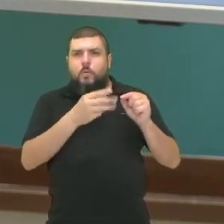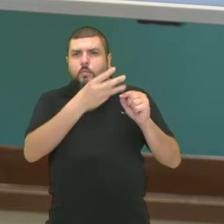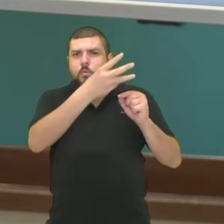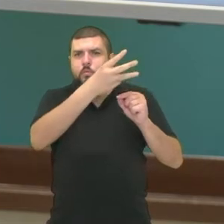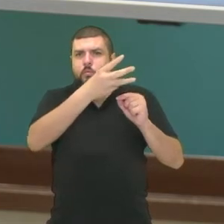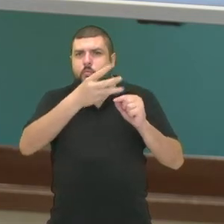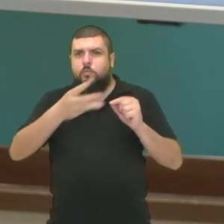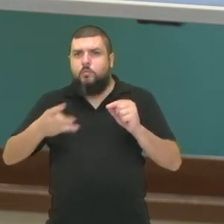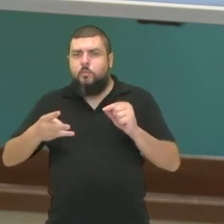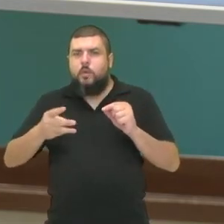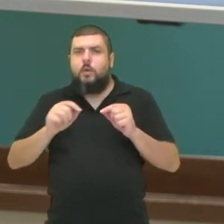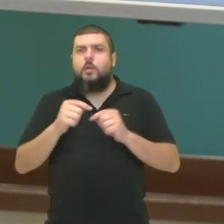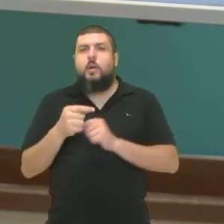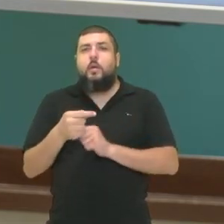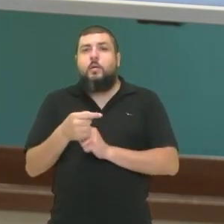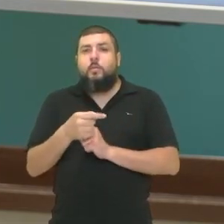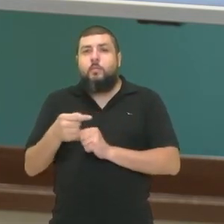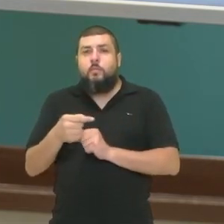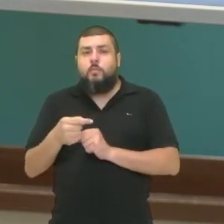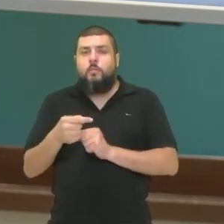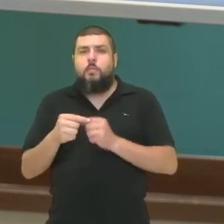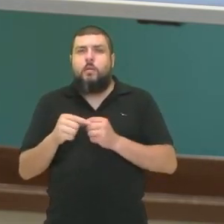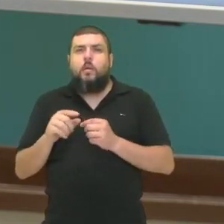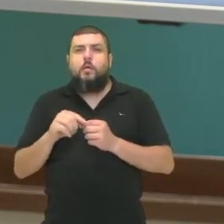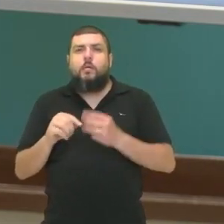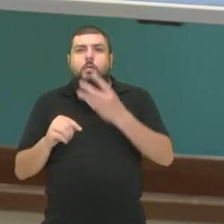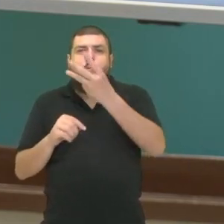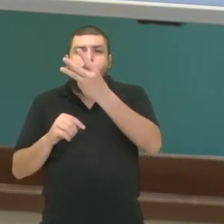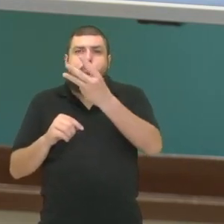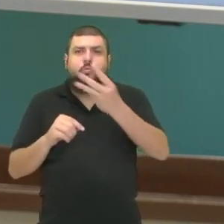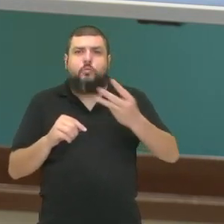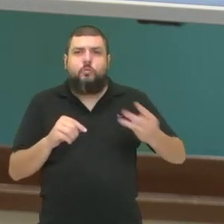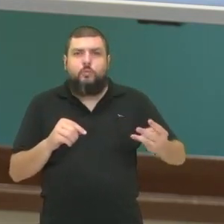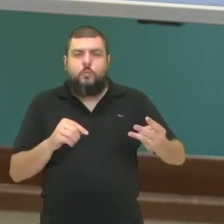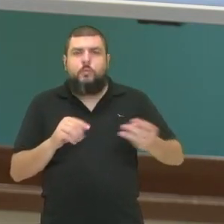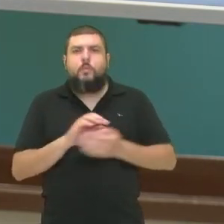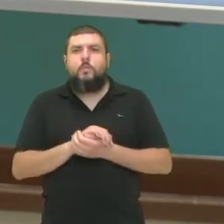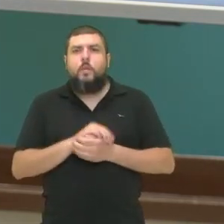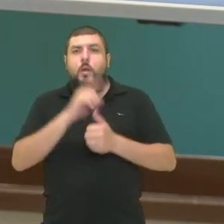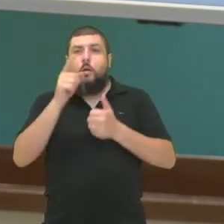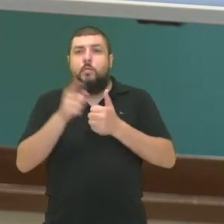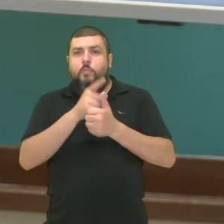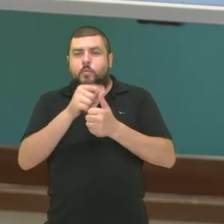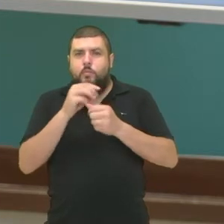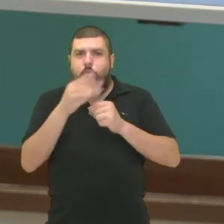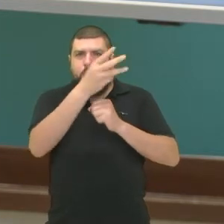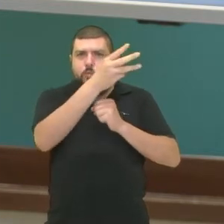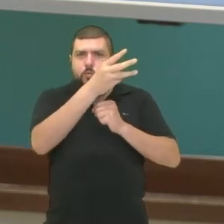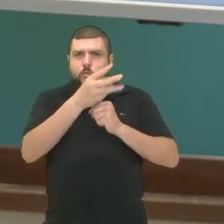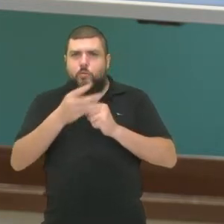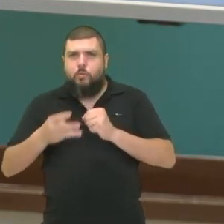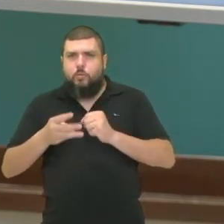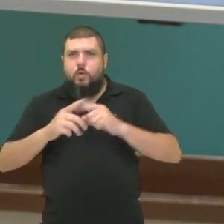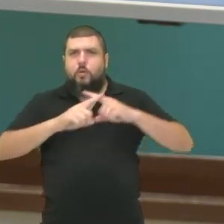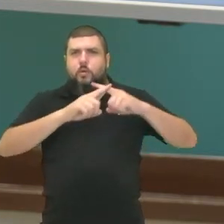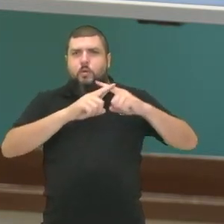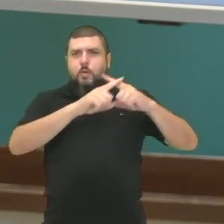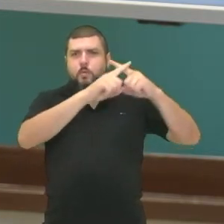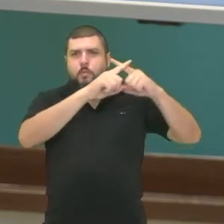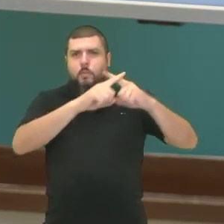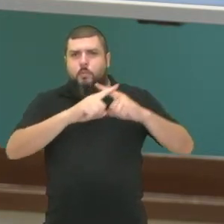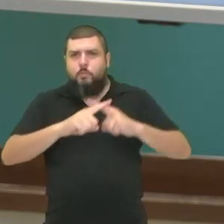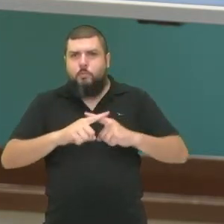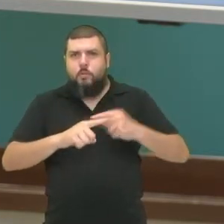principais, menos a diagonal secundária, ou seja, eu multiplico as diagonais secundárias e eu troco o